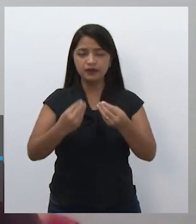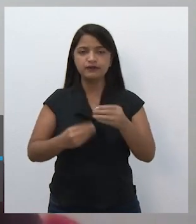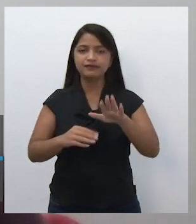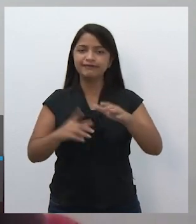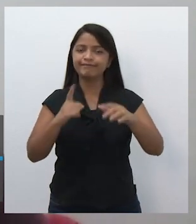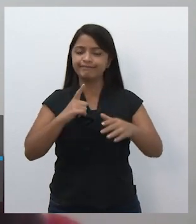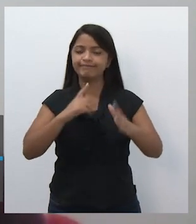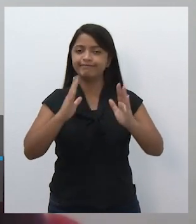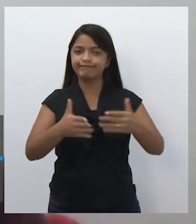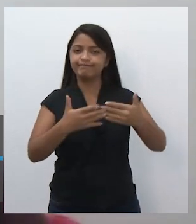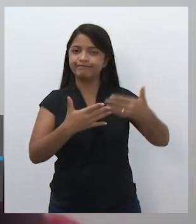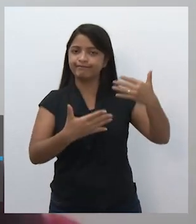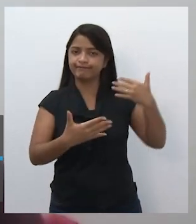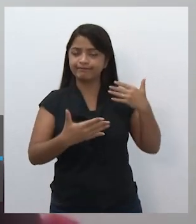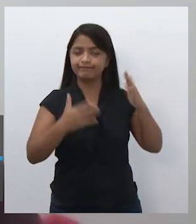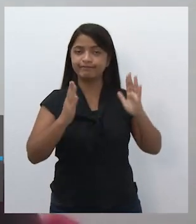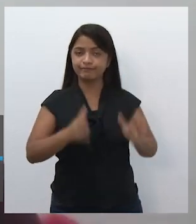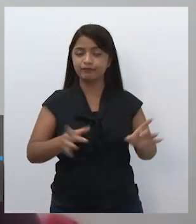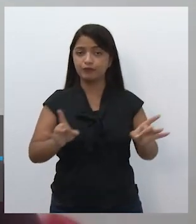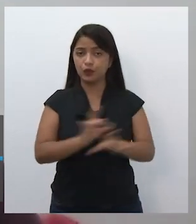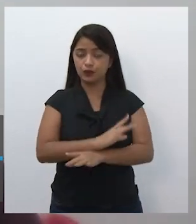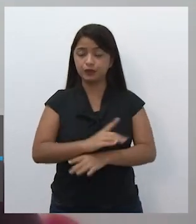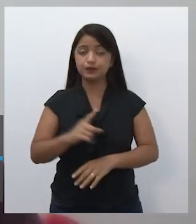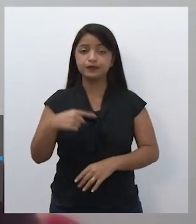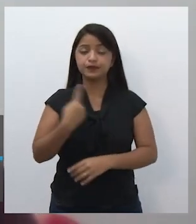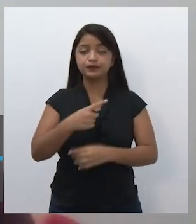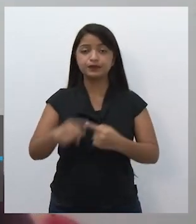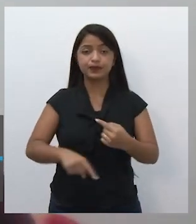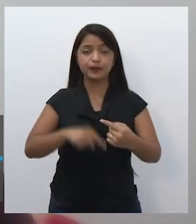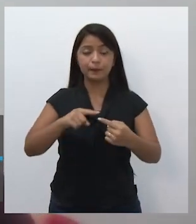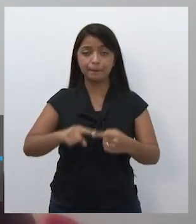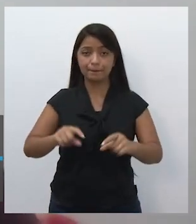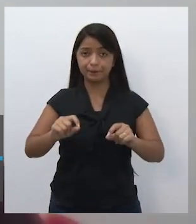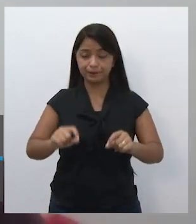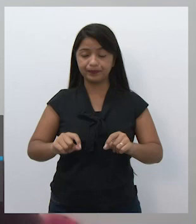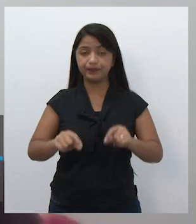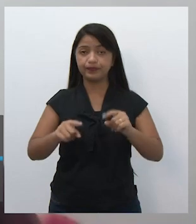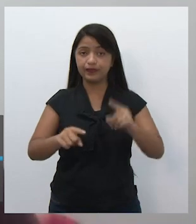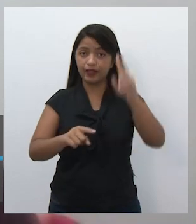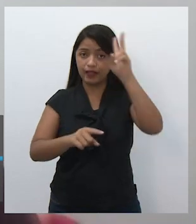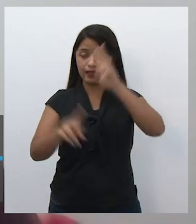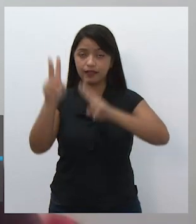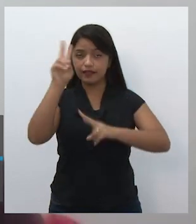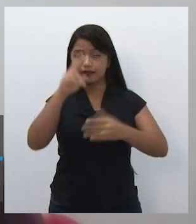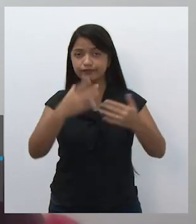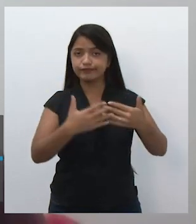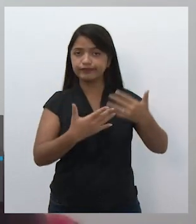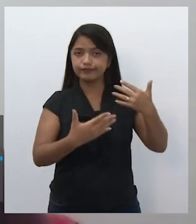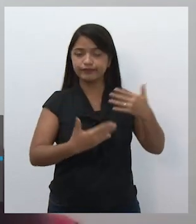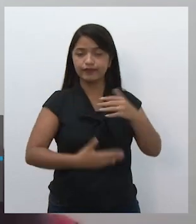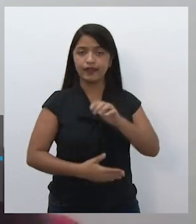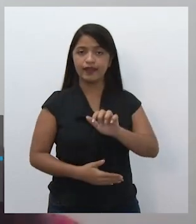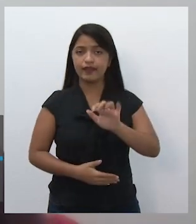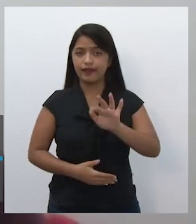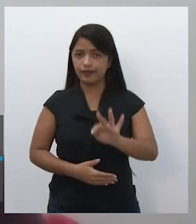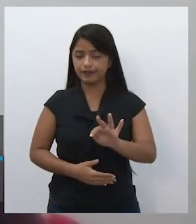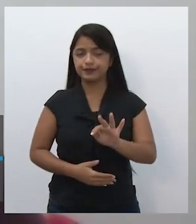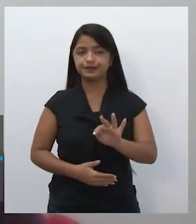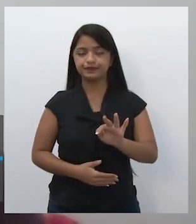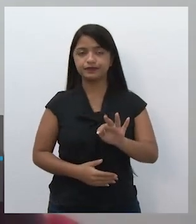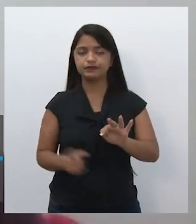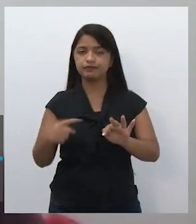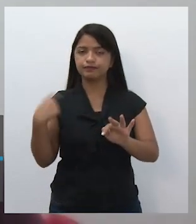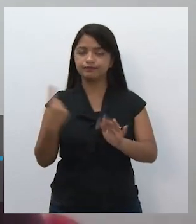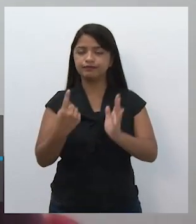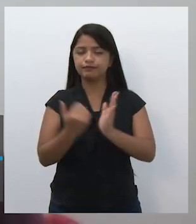função é pegar todo o repertório que ele traz do fundamental, porque lembrando, o médio também tem que retomar e aprofundar isso e